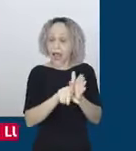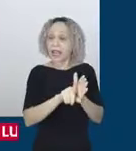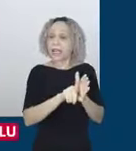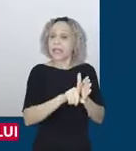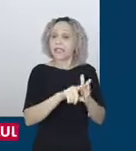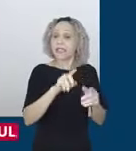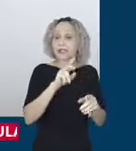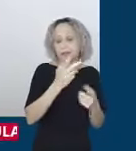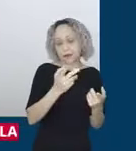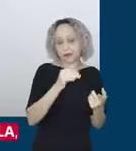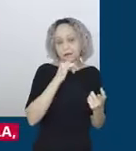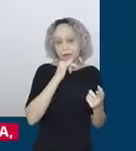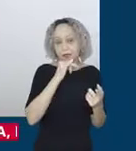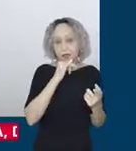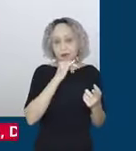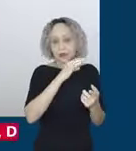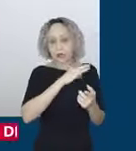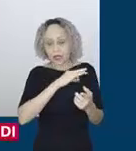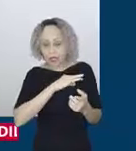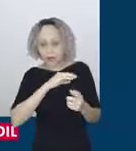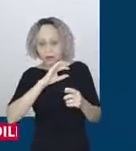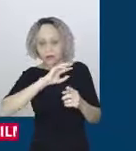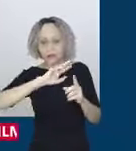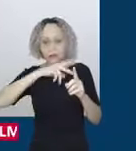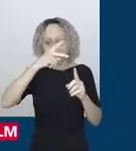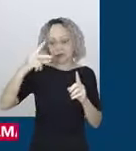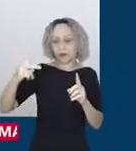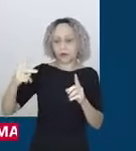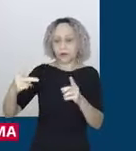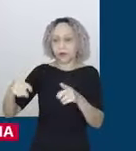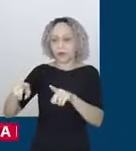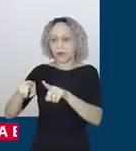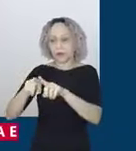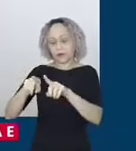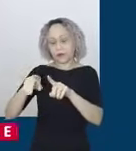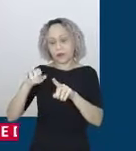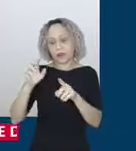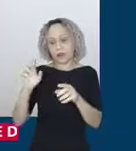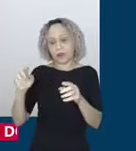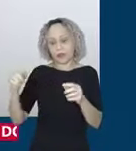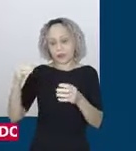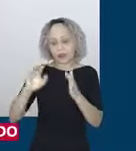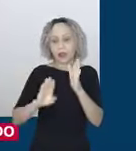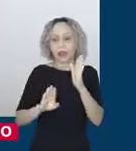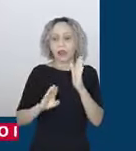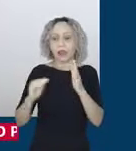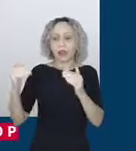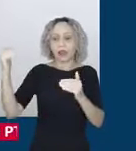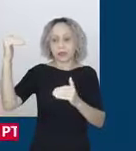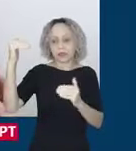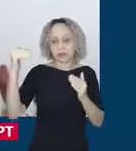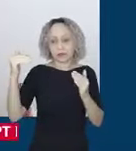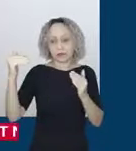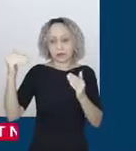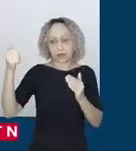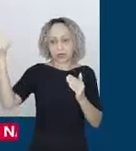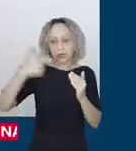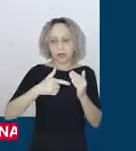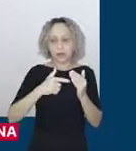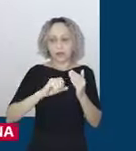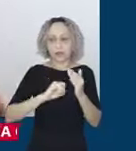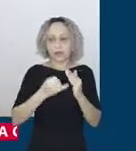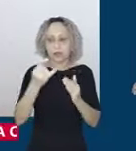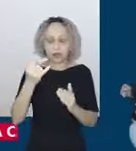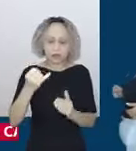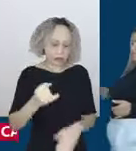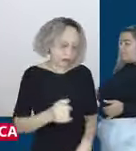salário mínimo aumentando gera emprego, gera renda, combate à fome,